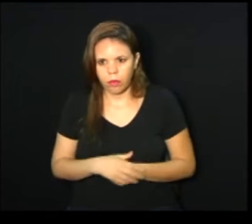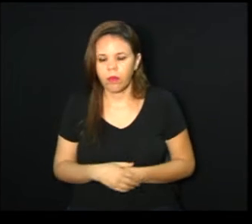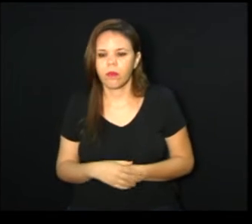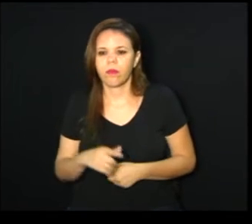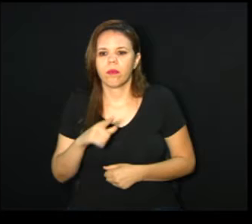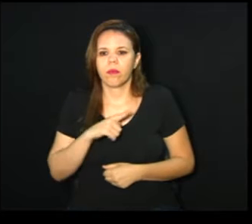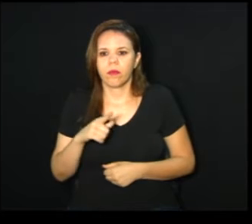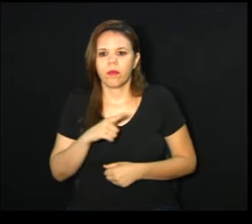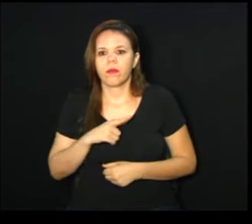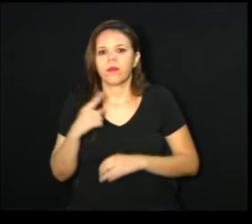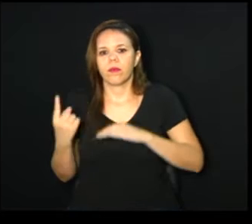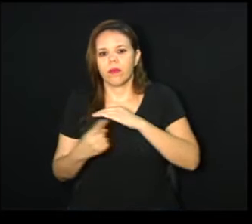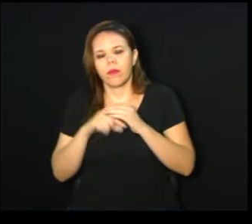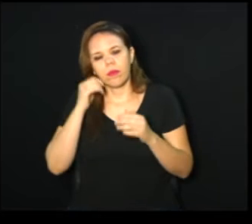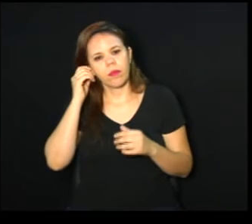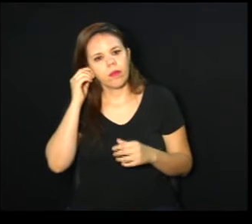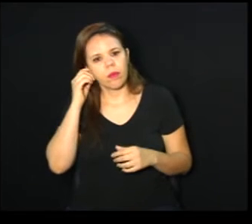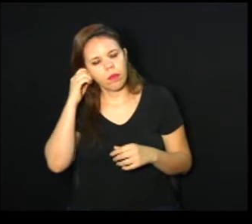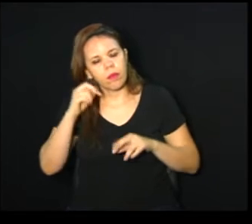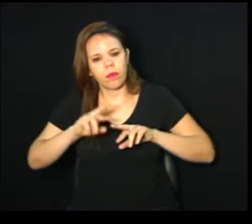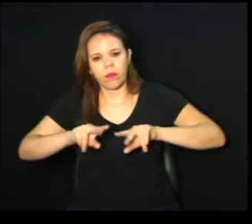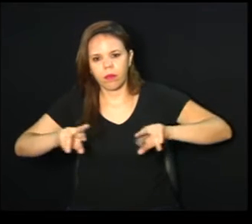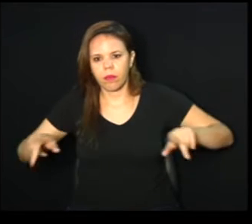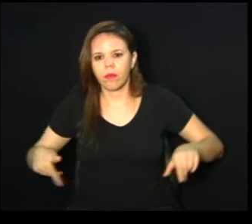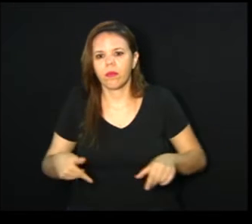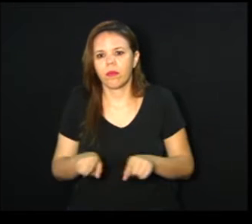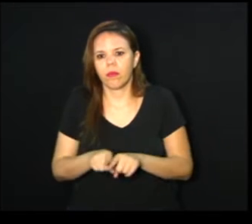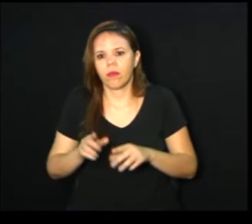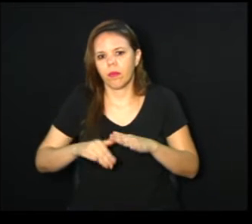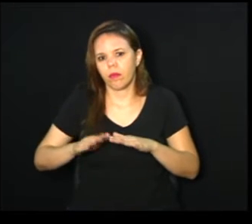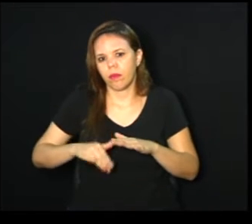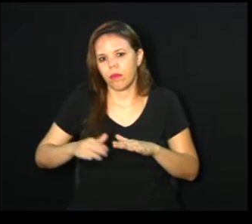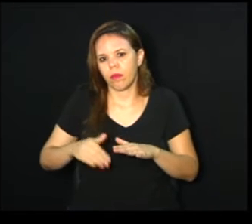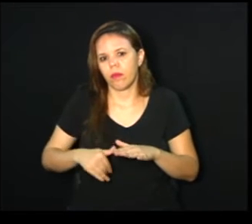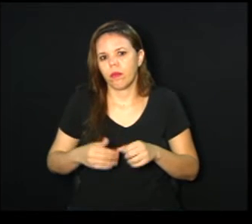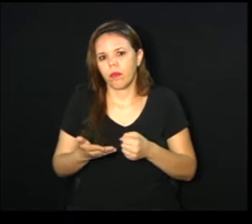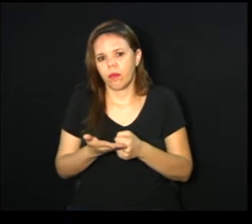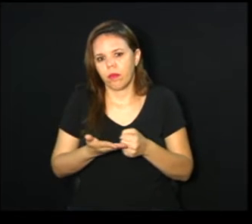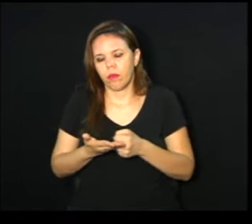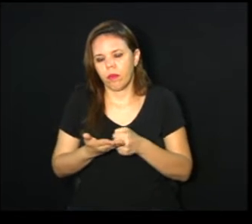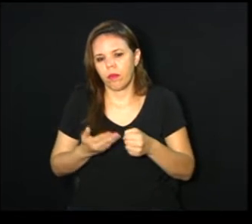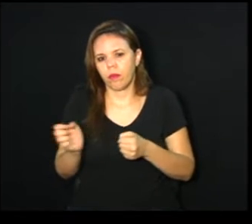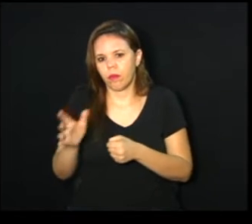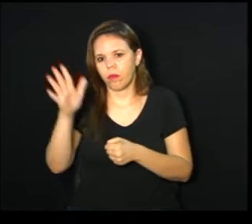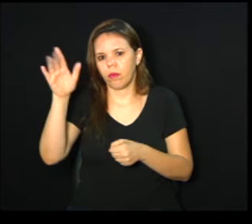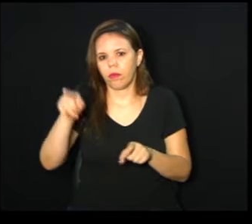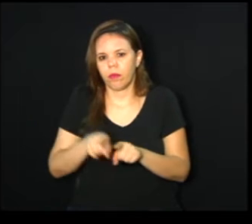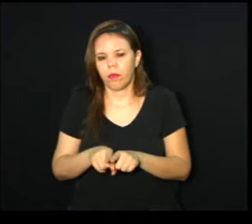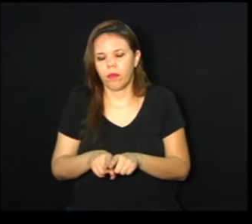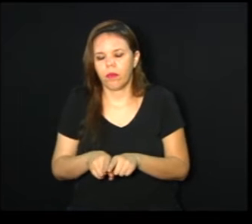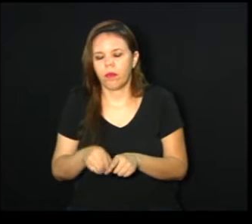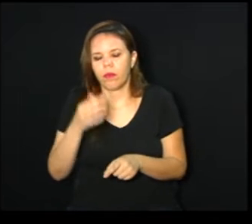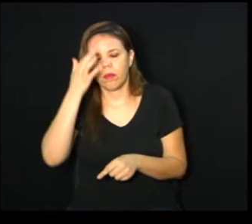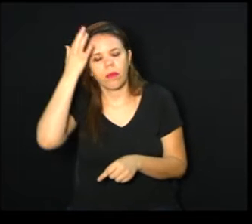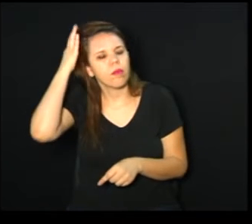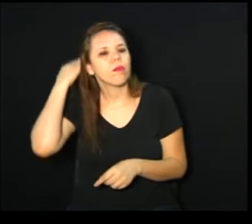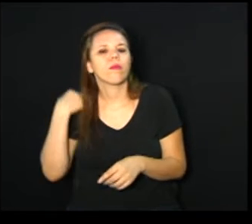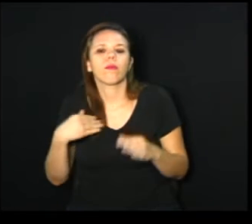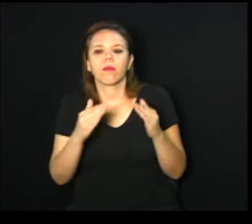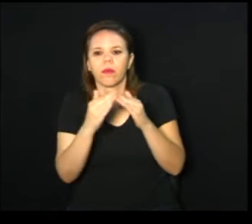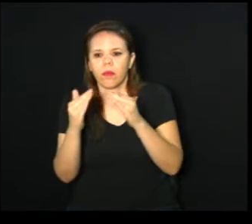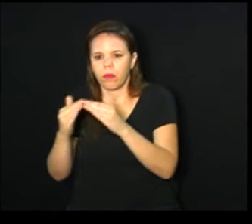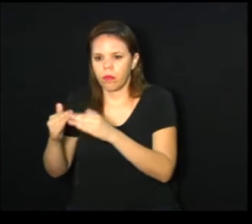tínhamos consumidores dos mais variados tipos, de baixo consumo, médio consumo e alto consumo, além de consumidores residenciais,